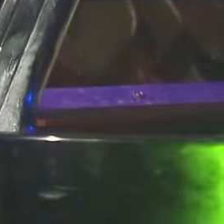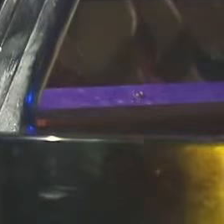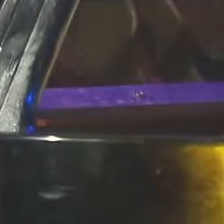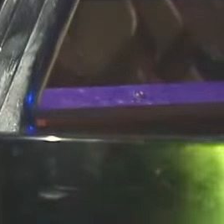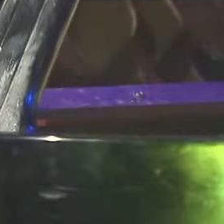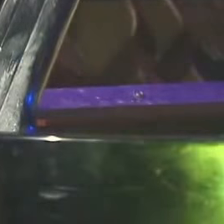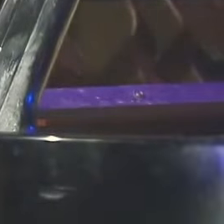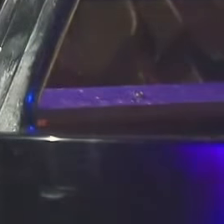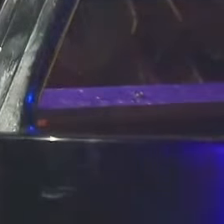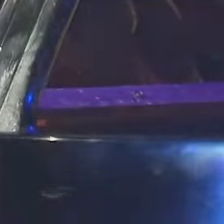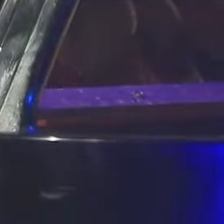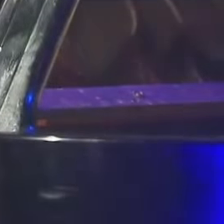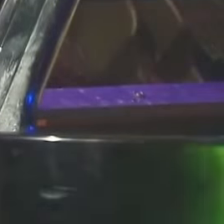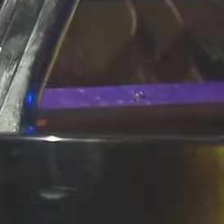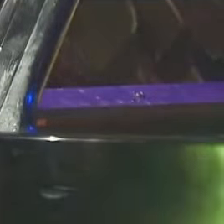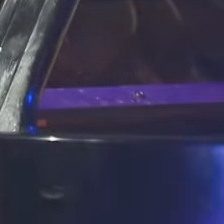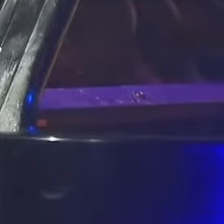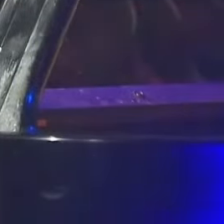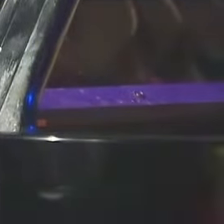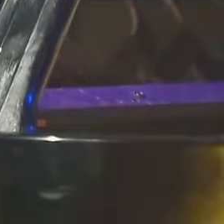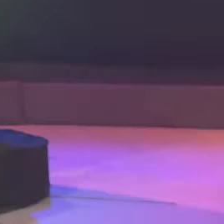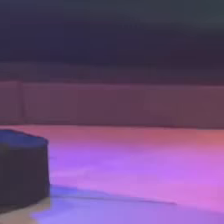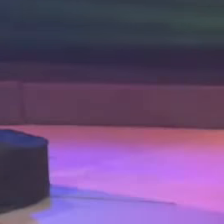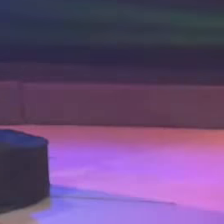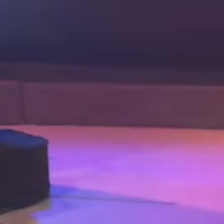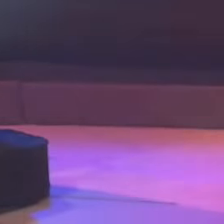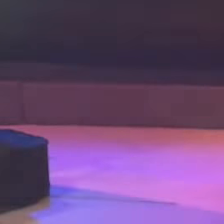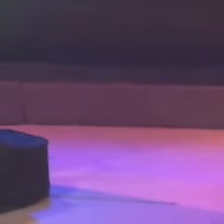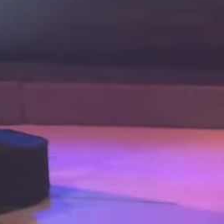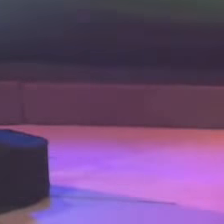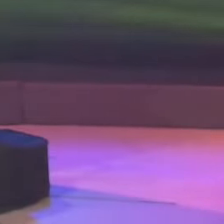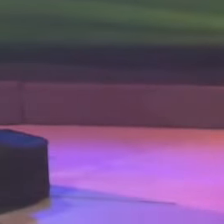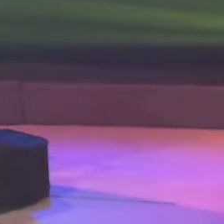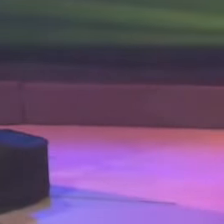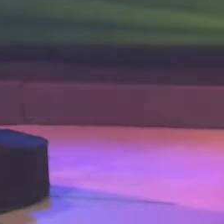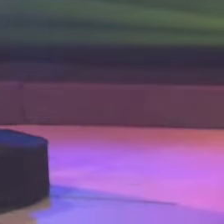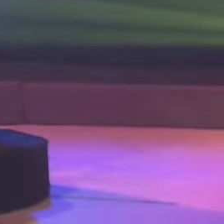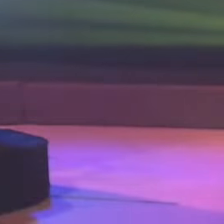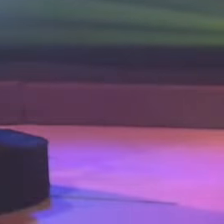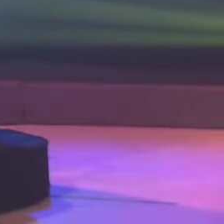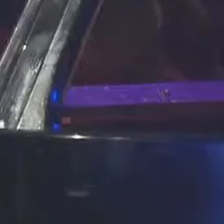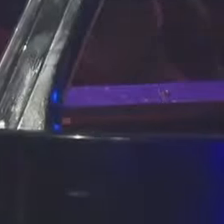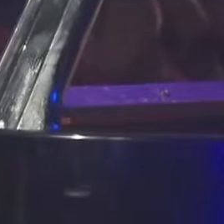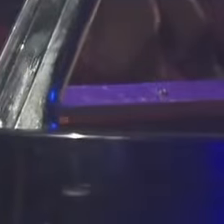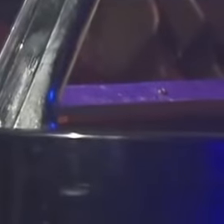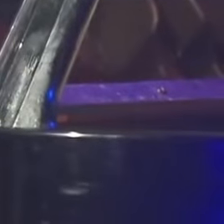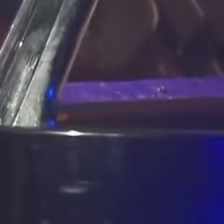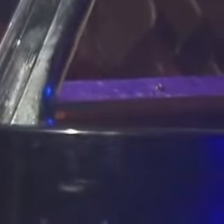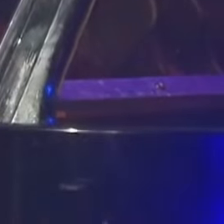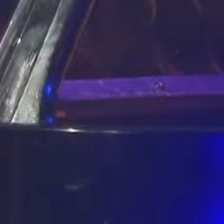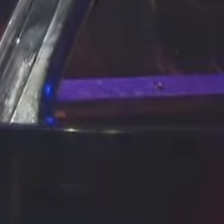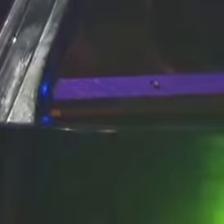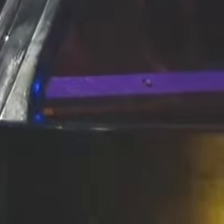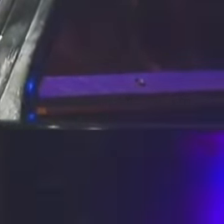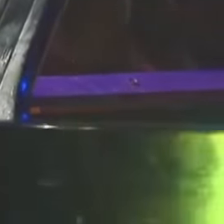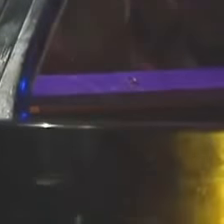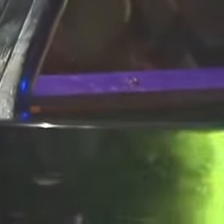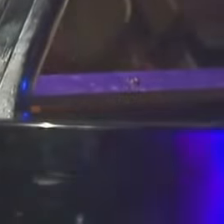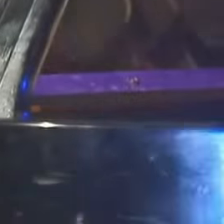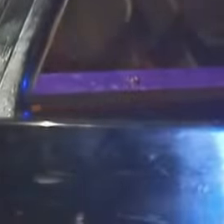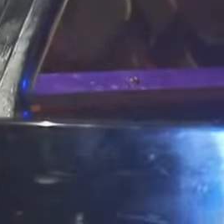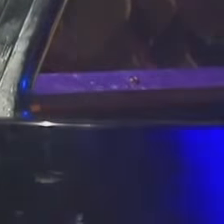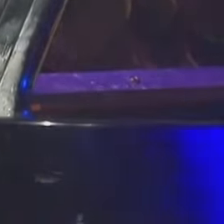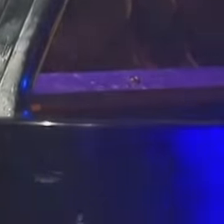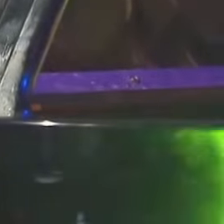Mas até que eu gosto de estudar piano, só que às vezes me dá uma agonia, um nervoso de ficar